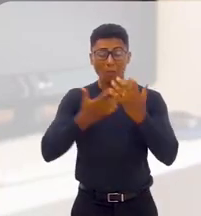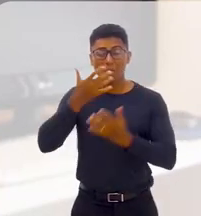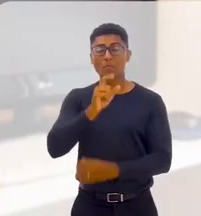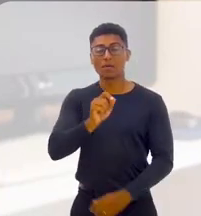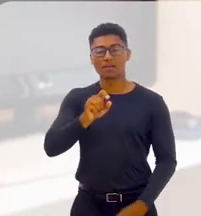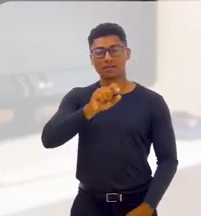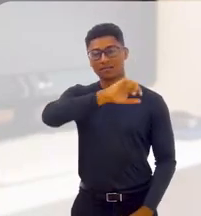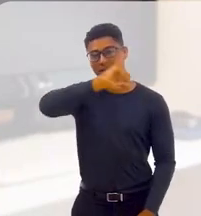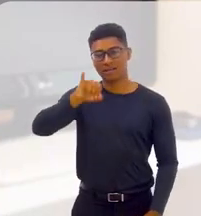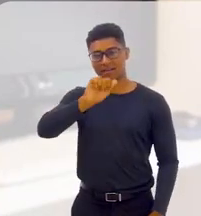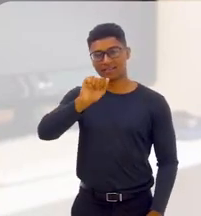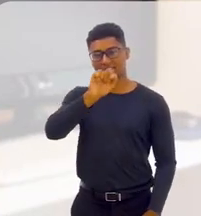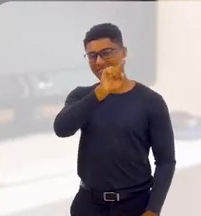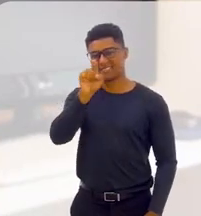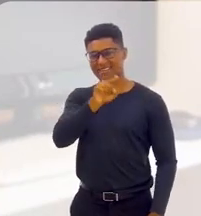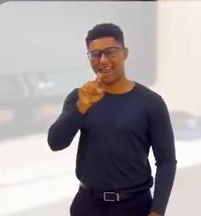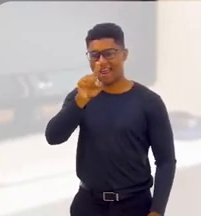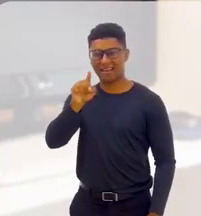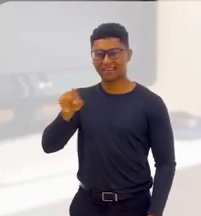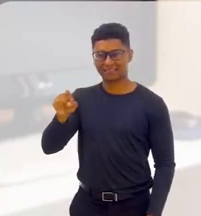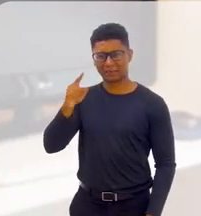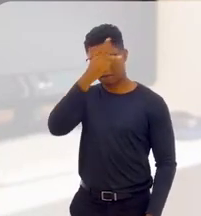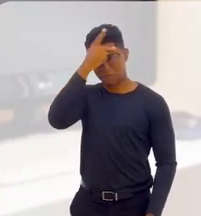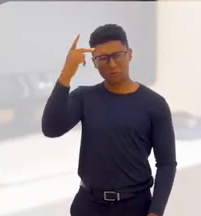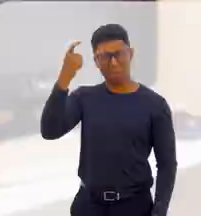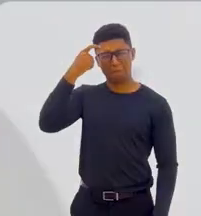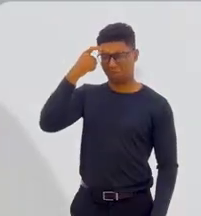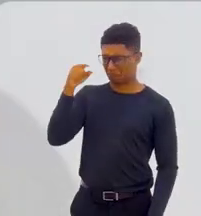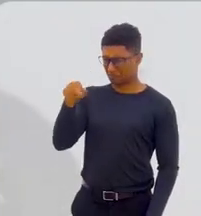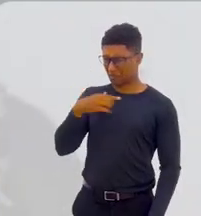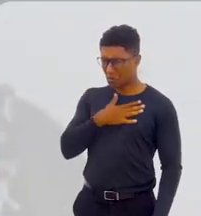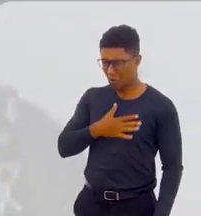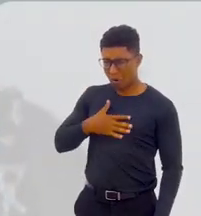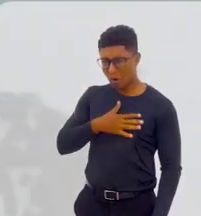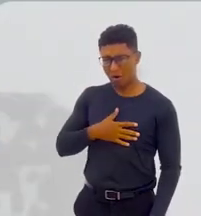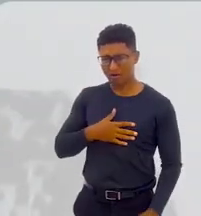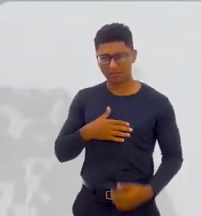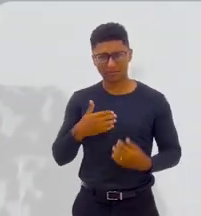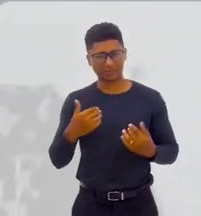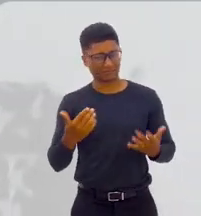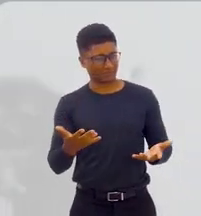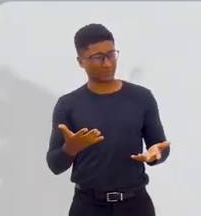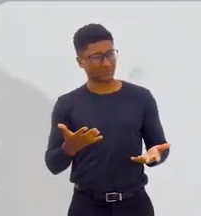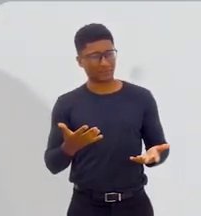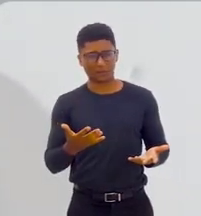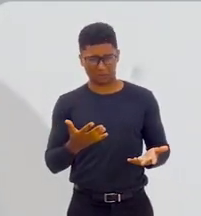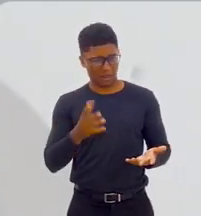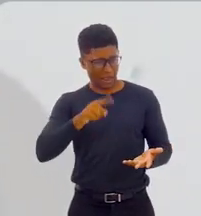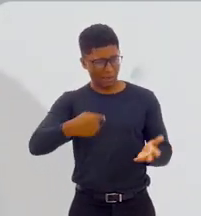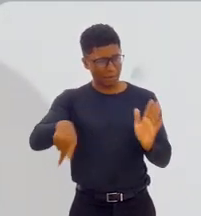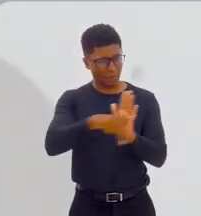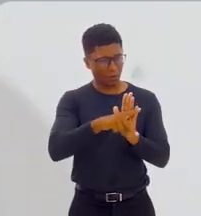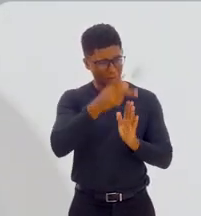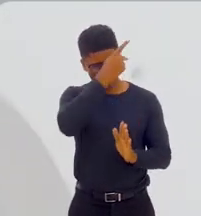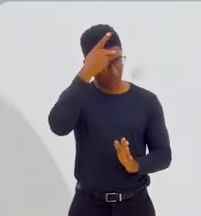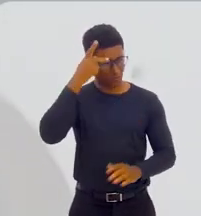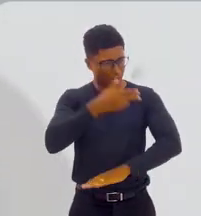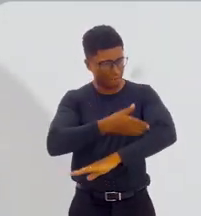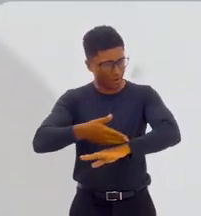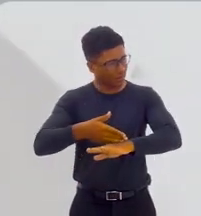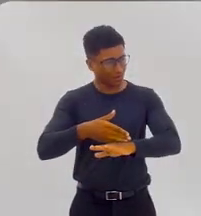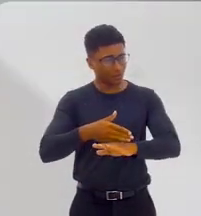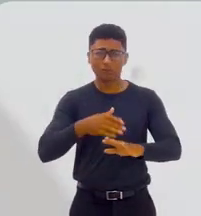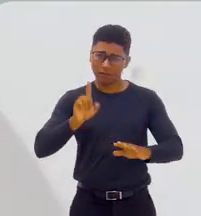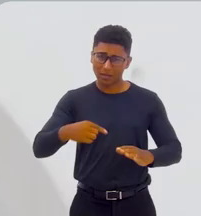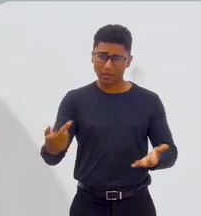Eu gosto de ouvir jazz. Você gosta de jazz? Como se isso fosse uma música específica de pessoas brancas, quando na verdade não é. É uma música de preto,